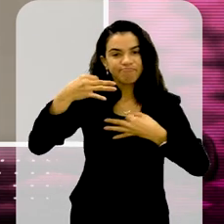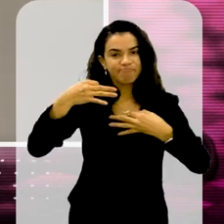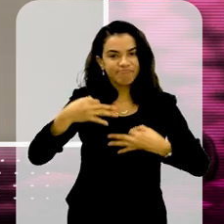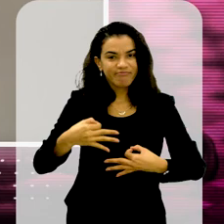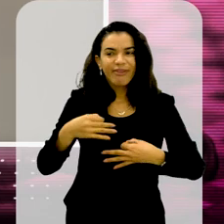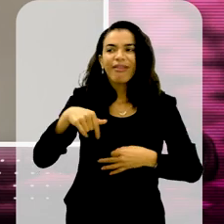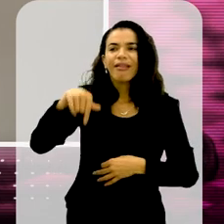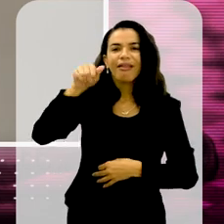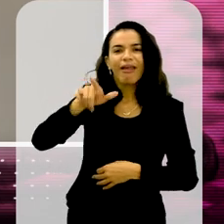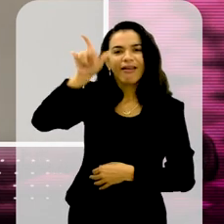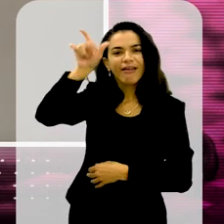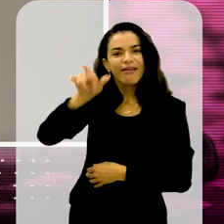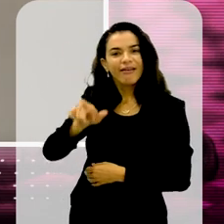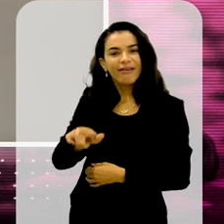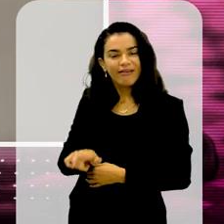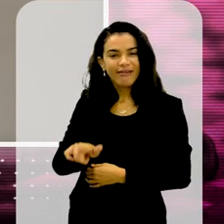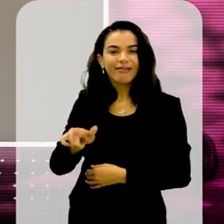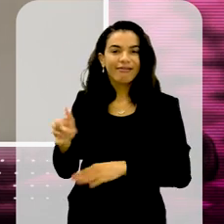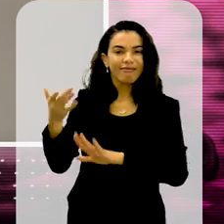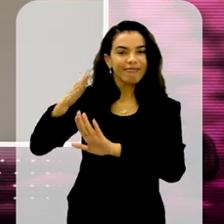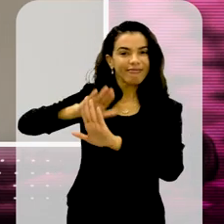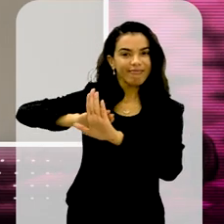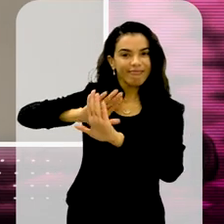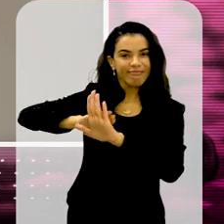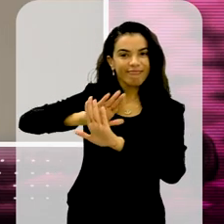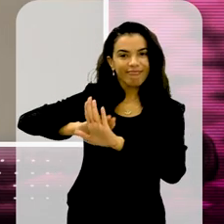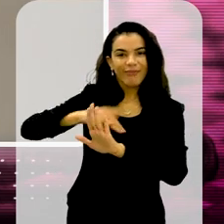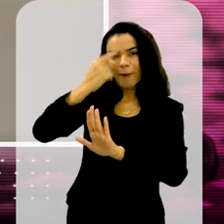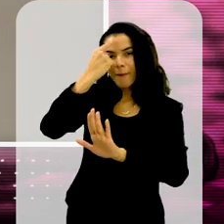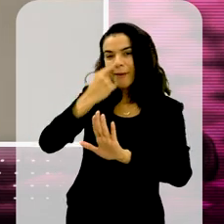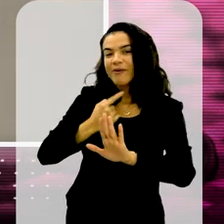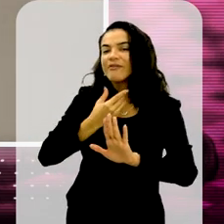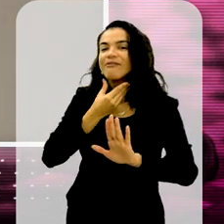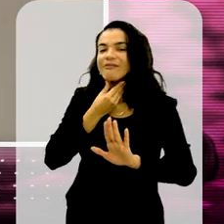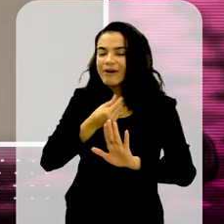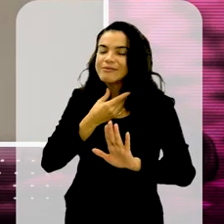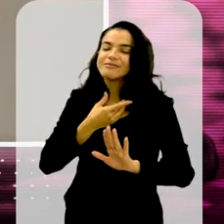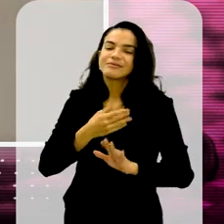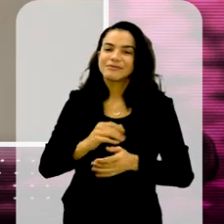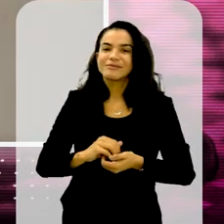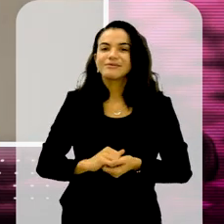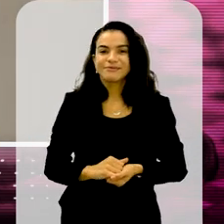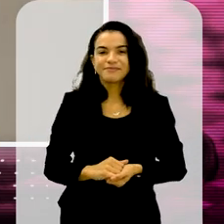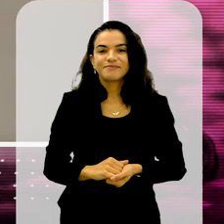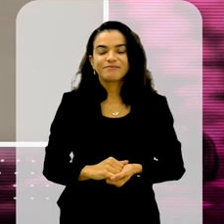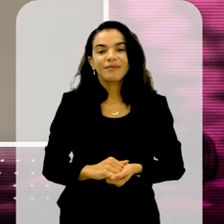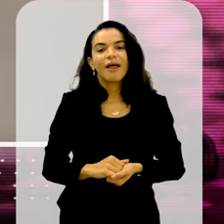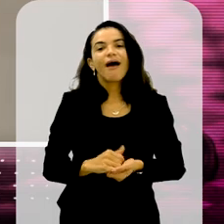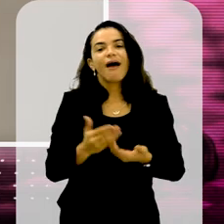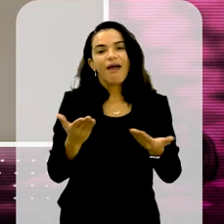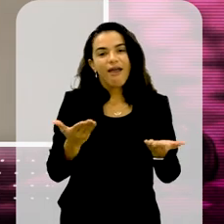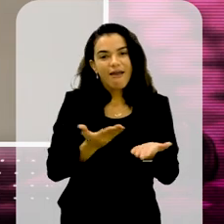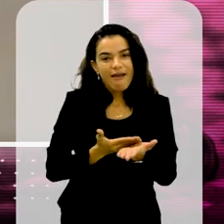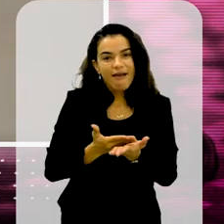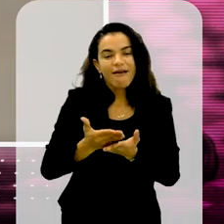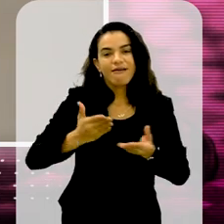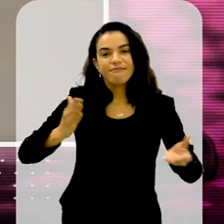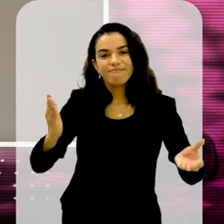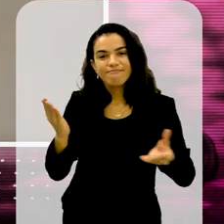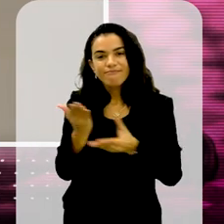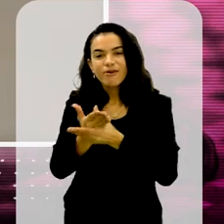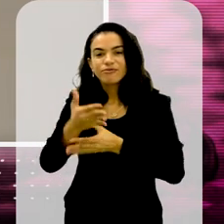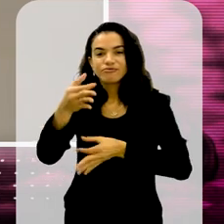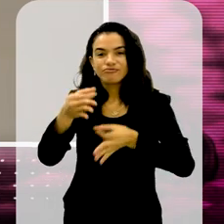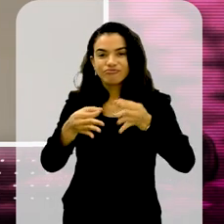sim, sabendo quem é, né, que está por trás desse comportamento, aí sim é cabível a gente ingressar